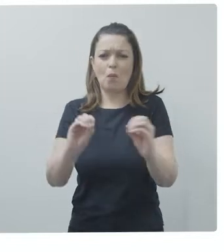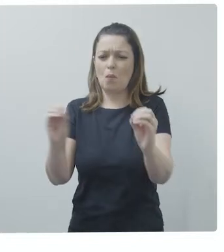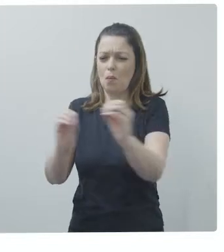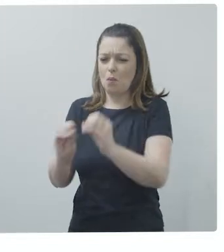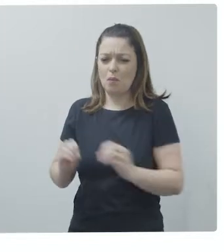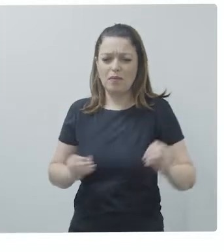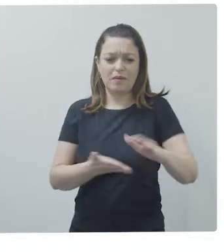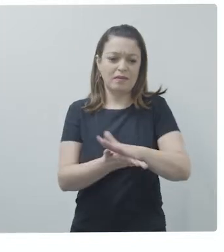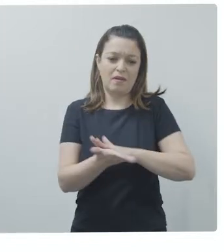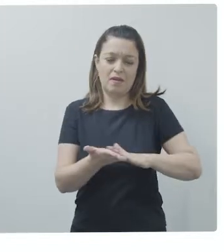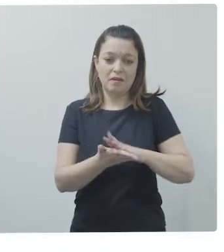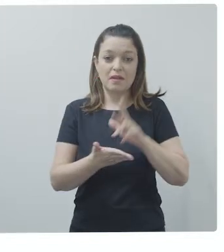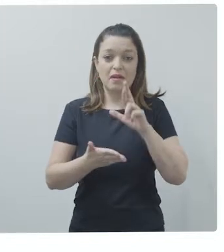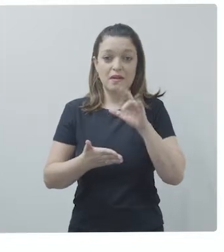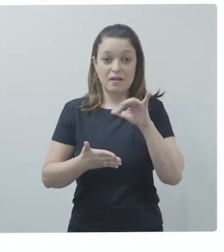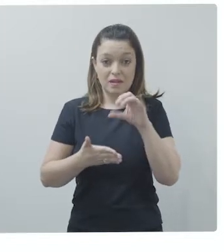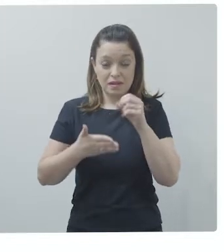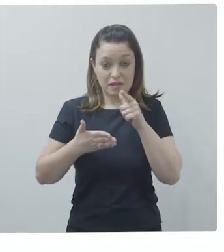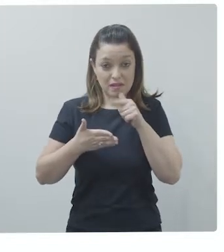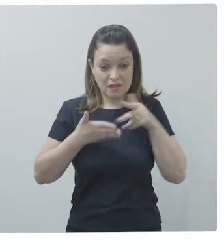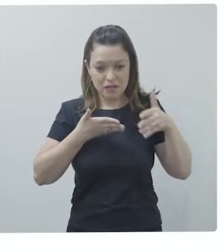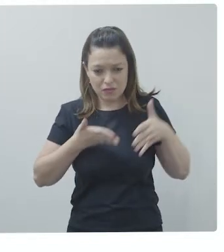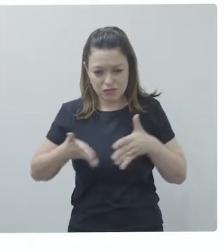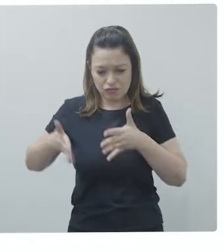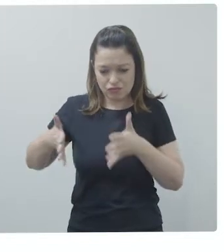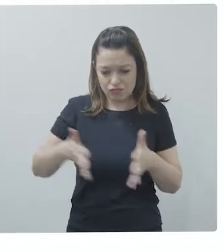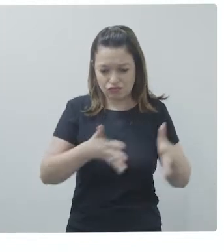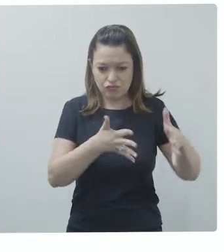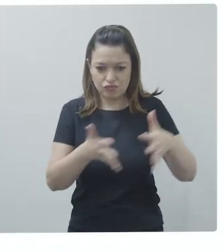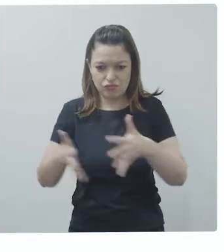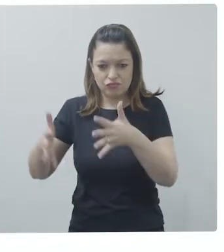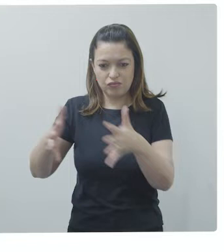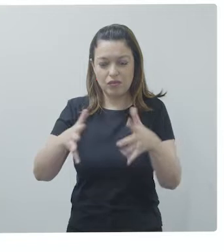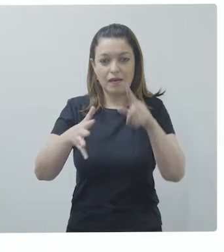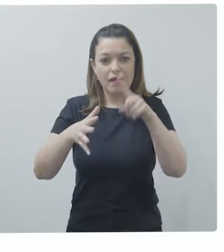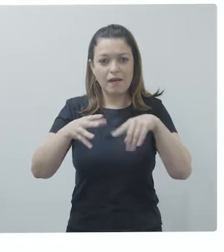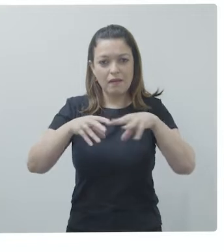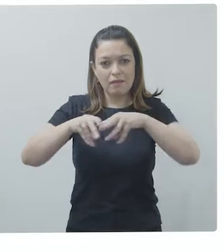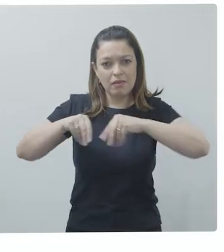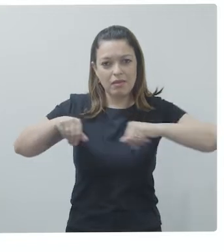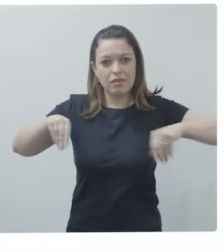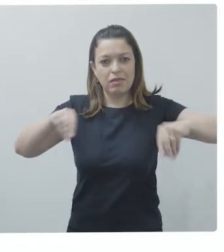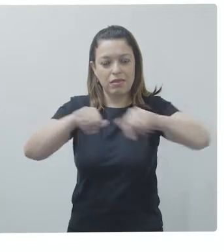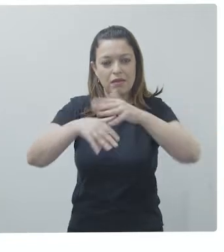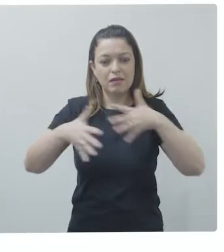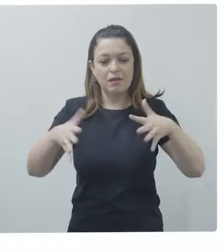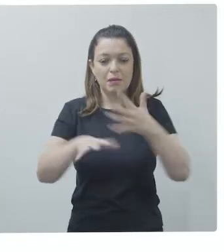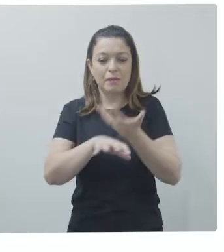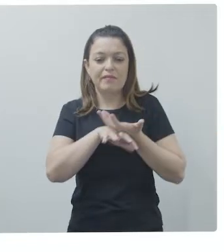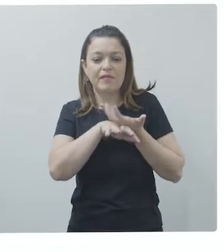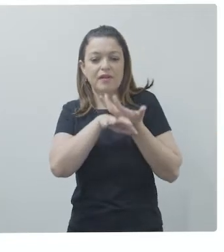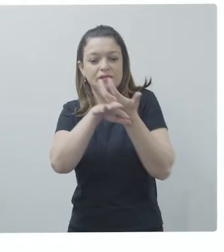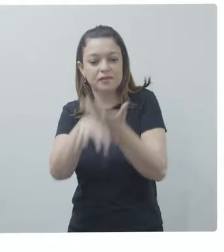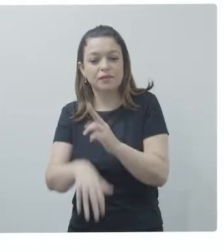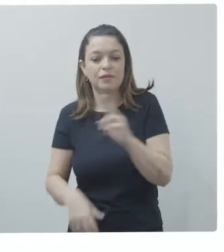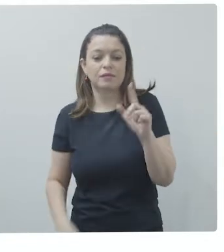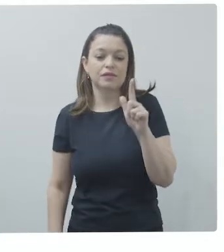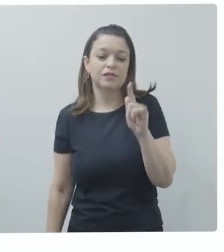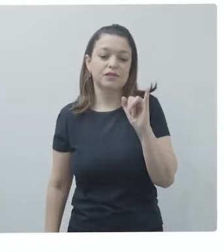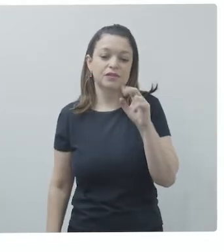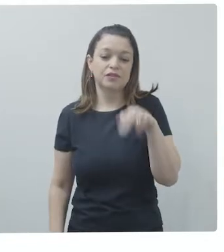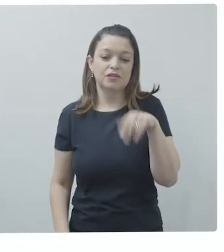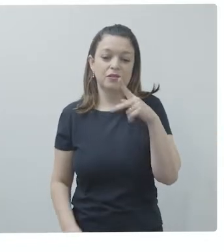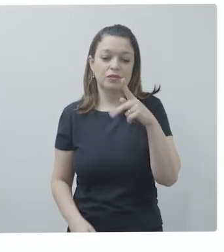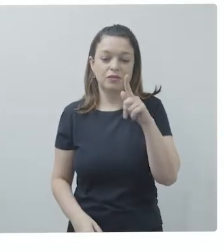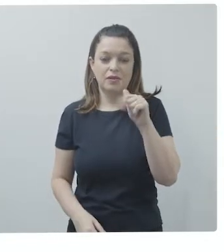Os rios do mundo feito de névoa escoavam para esse vazio, que era conhecido como Ginnungagap, a